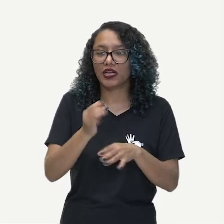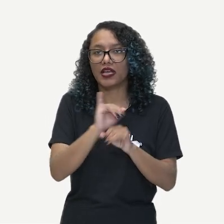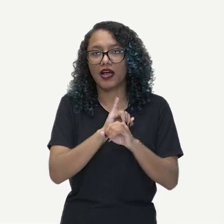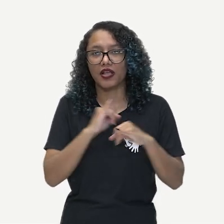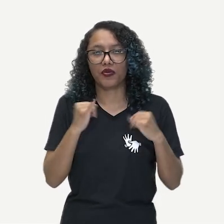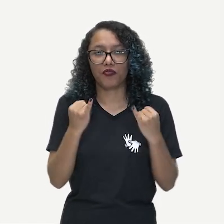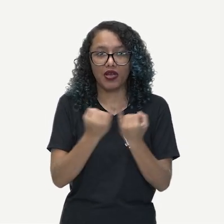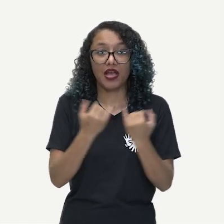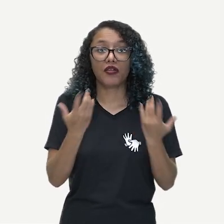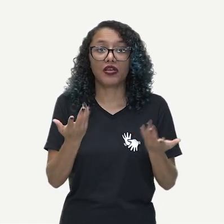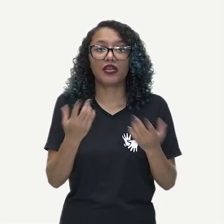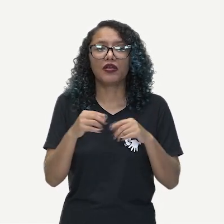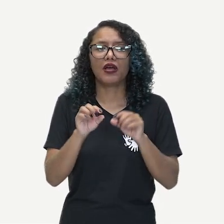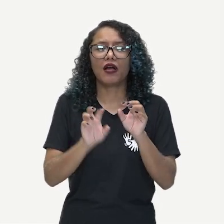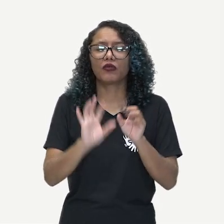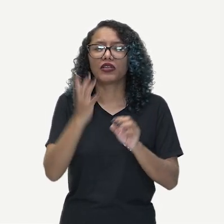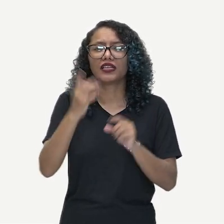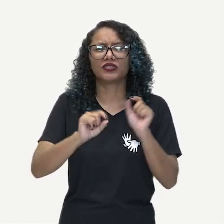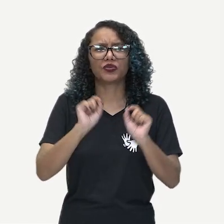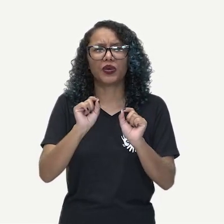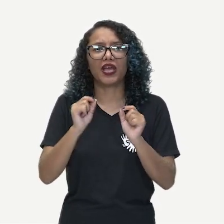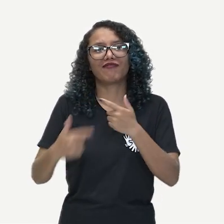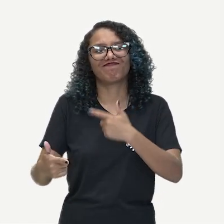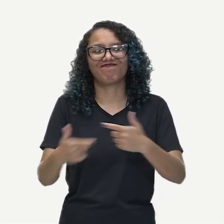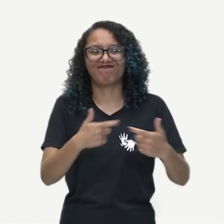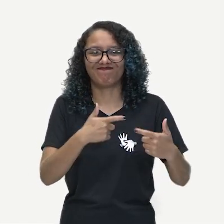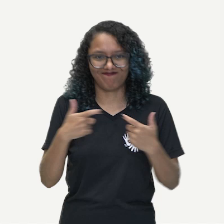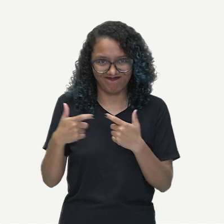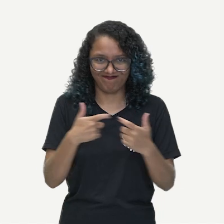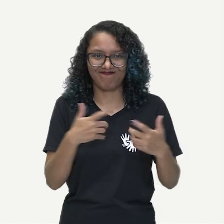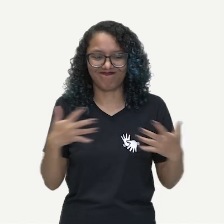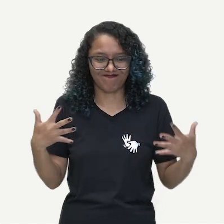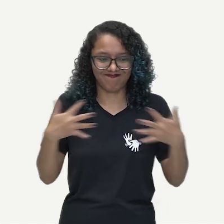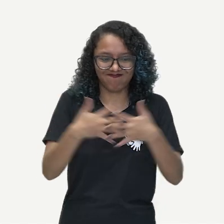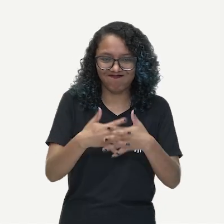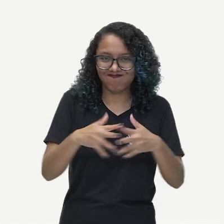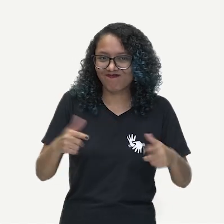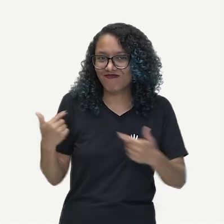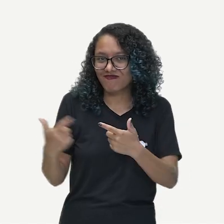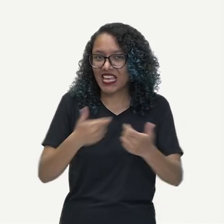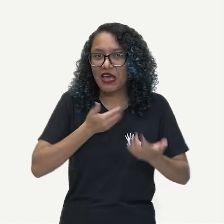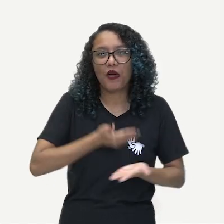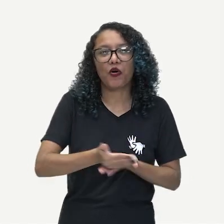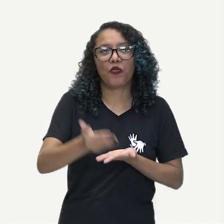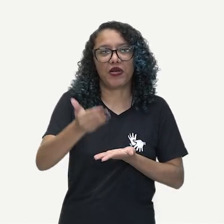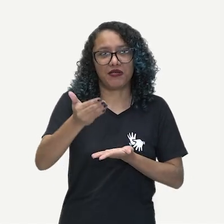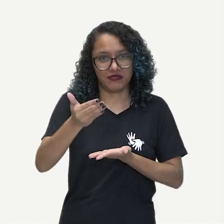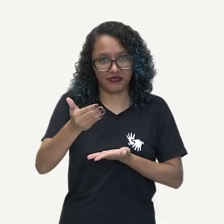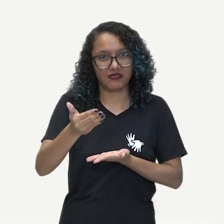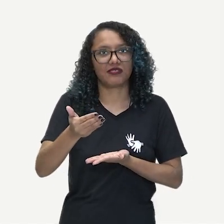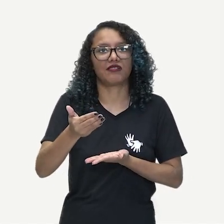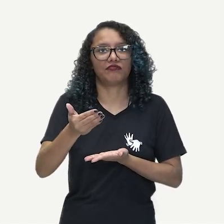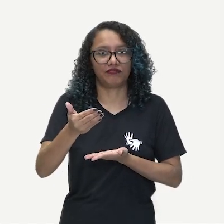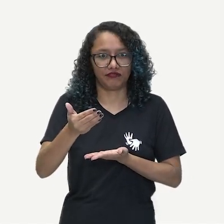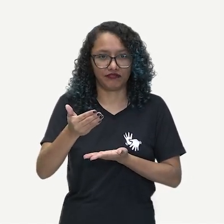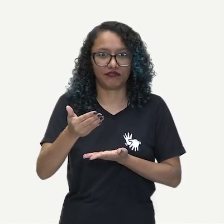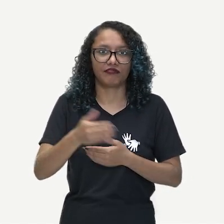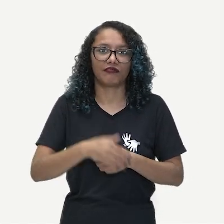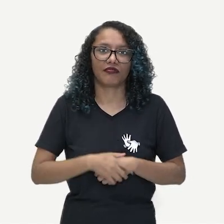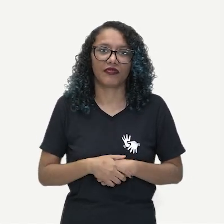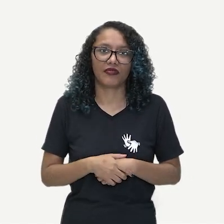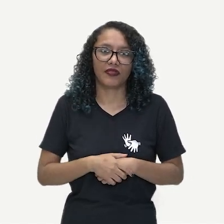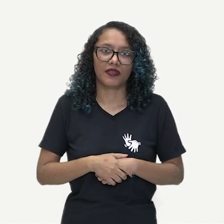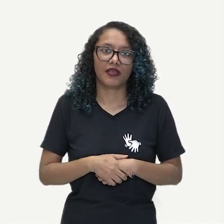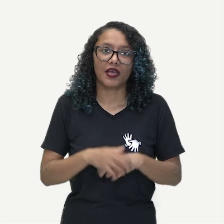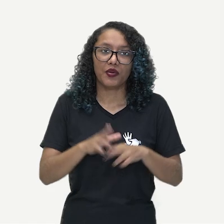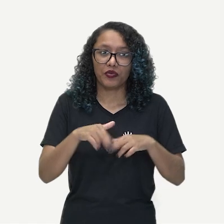em choque e aí, por fim, iniciar a guerra, ok? E aí a gente fala então de algumas das características